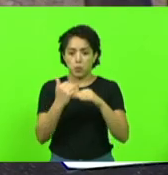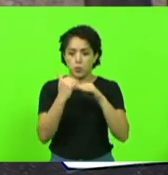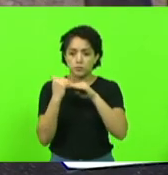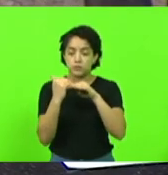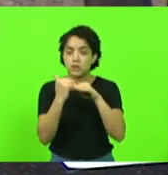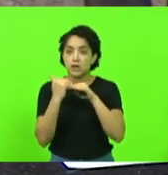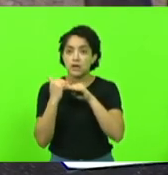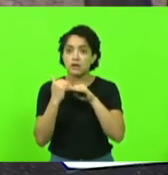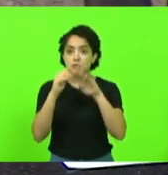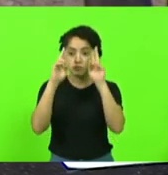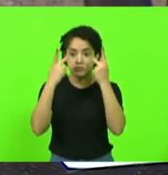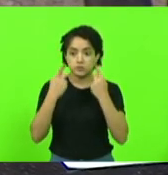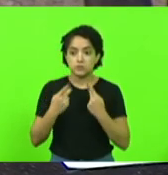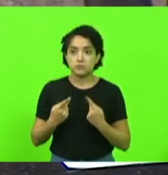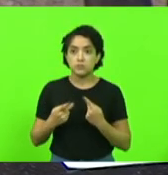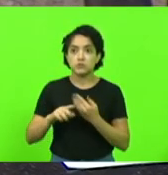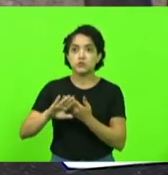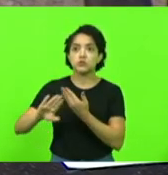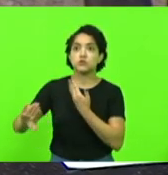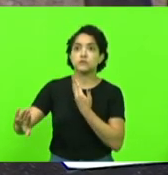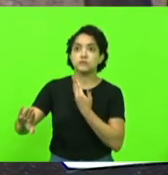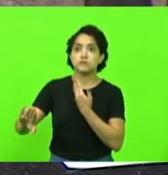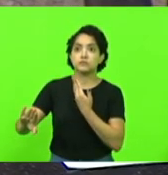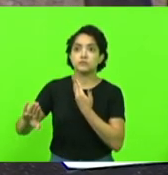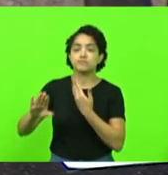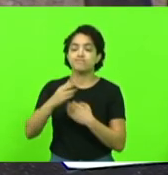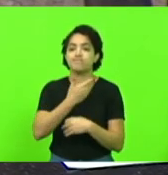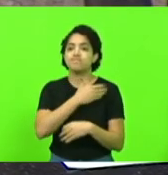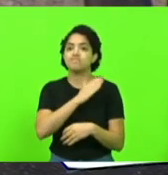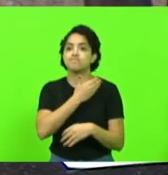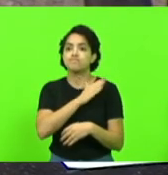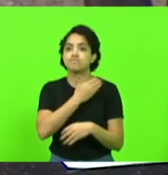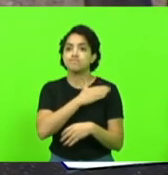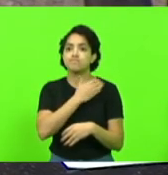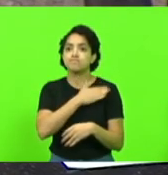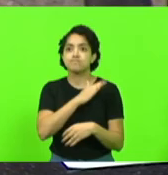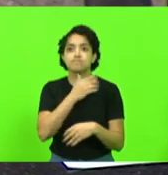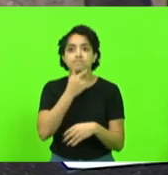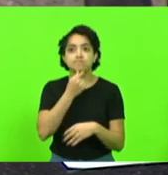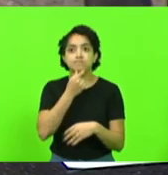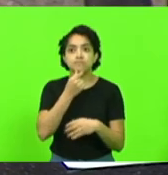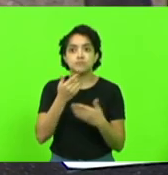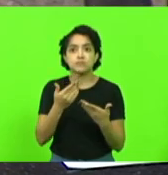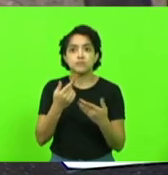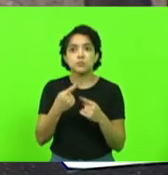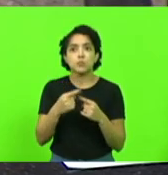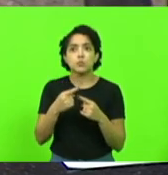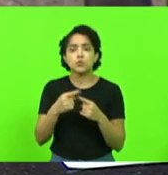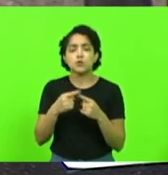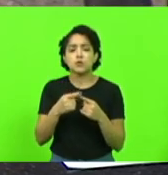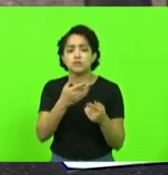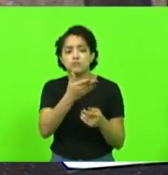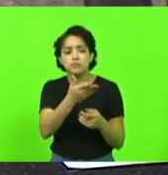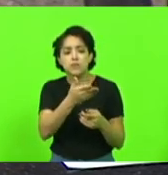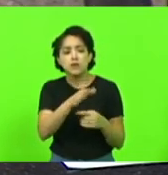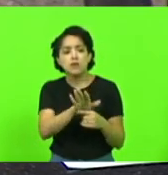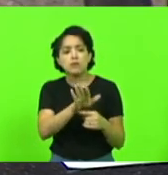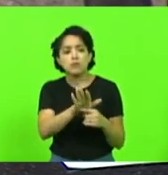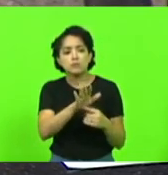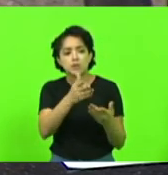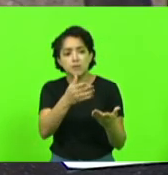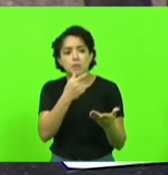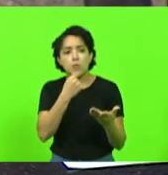dividindo, sendo preconceituoso com os homens. Por que não contemplar o homem ali também? Se tiver